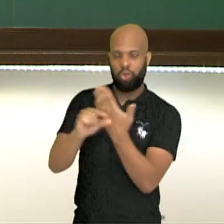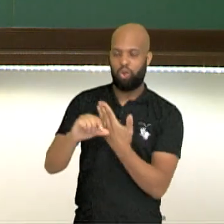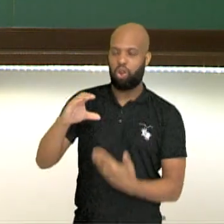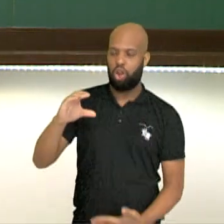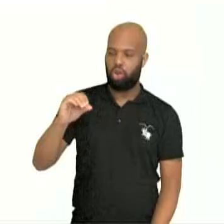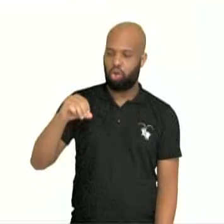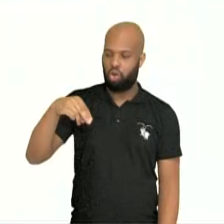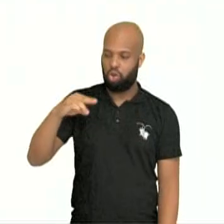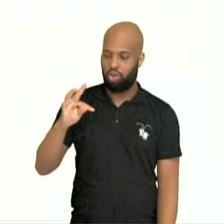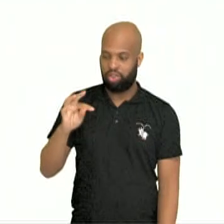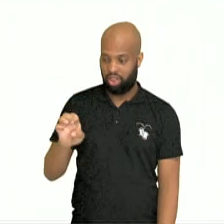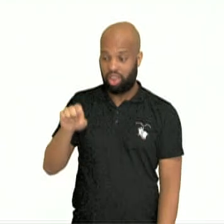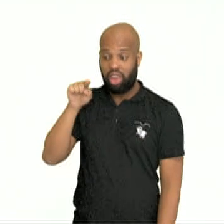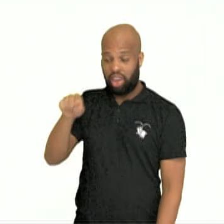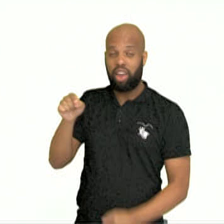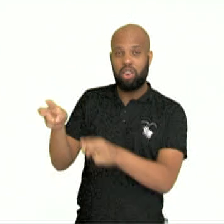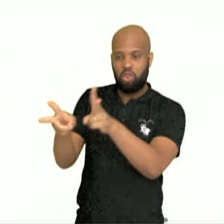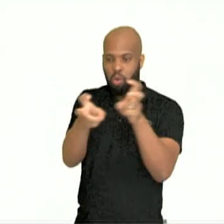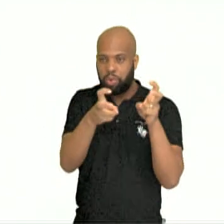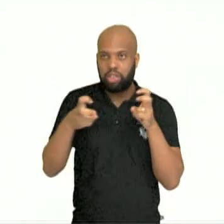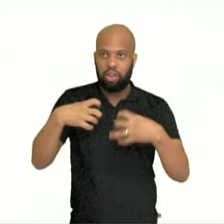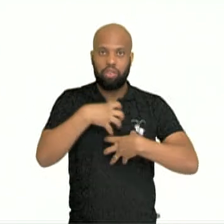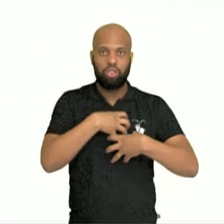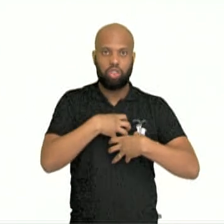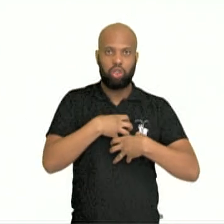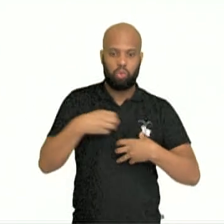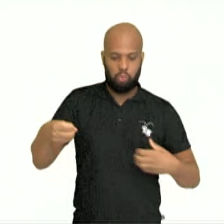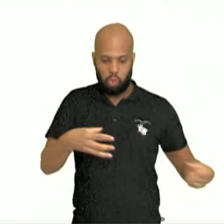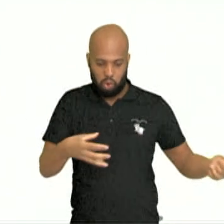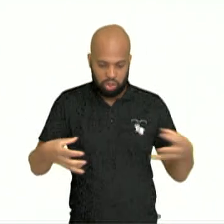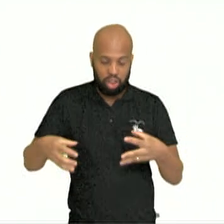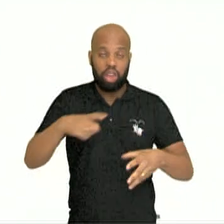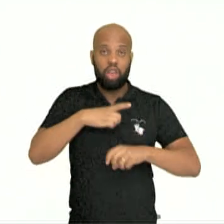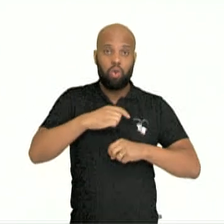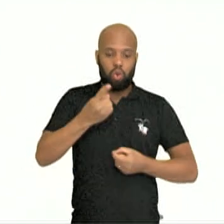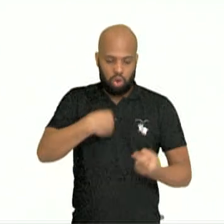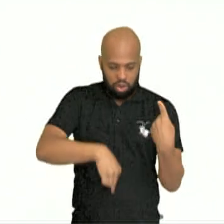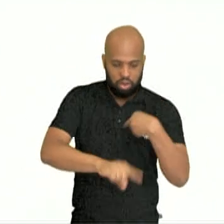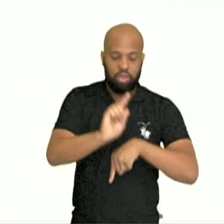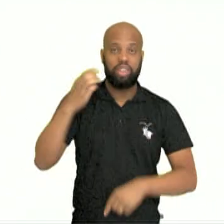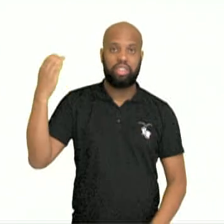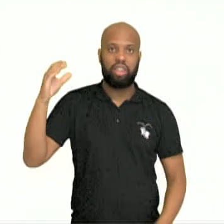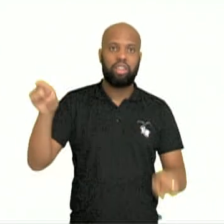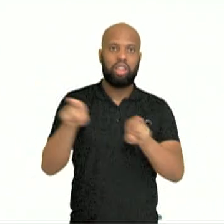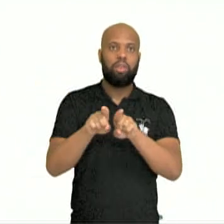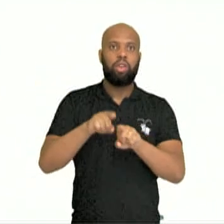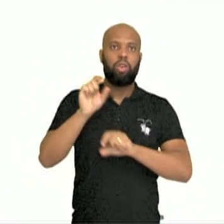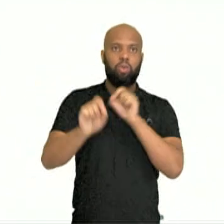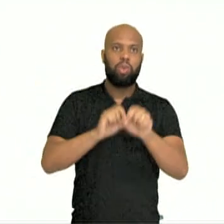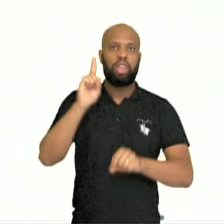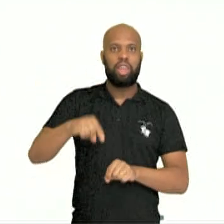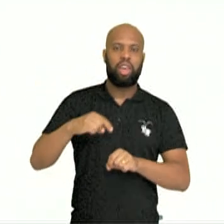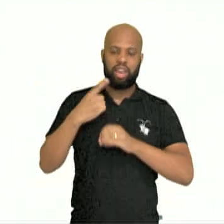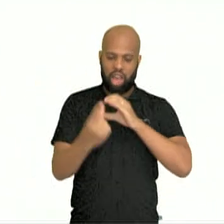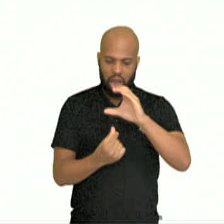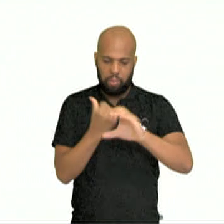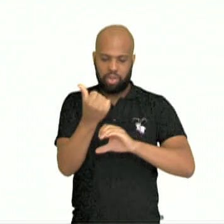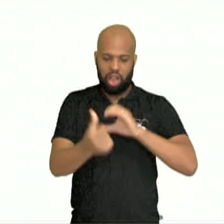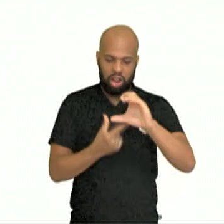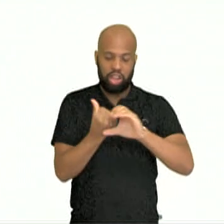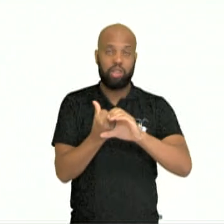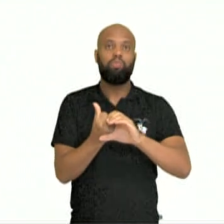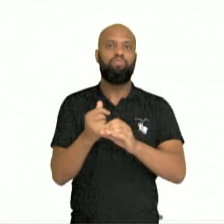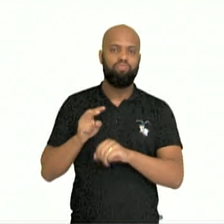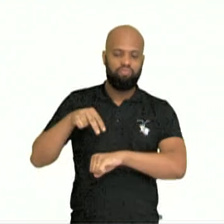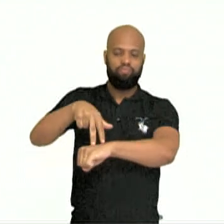Comte observava a modernidade, o progresso da ciência e a consolidação do capitalismo. Sempre lembrando